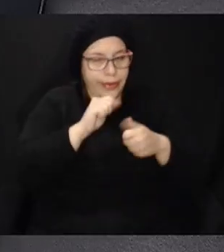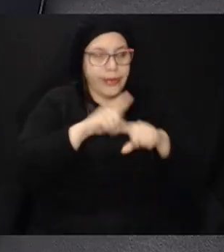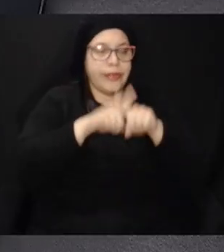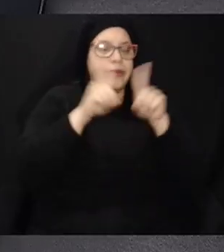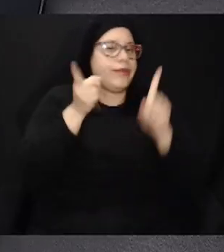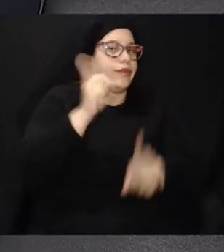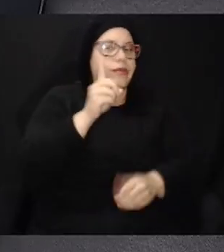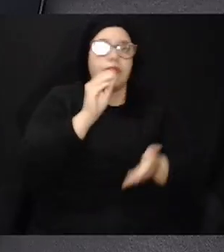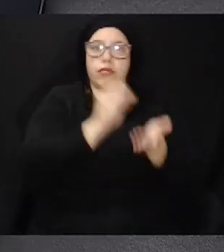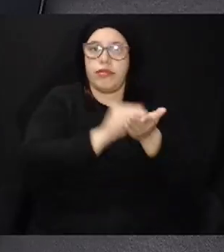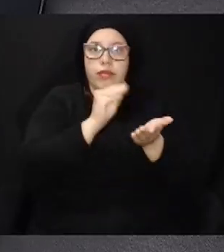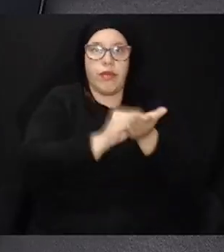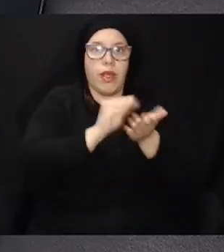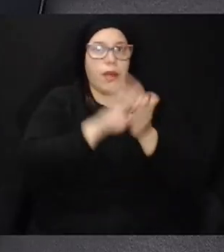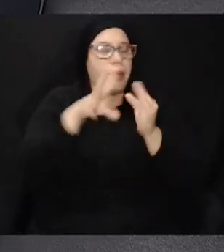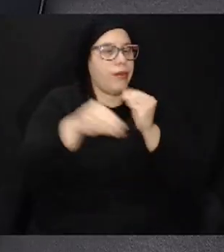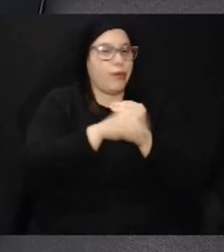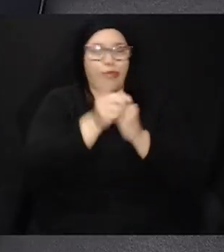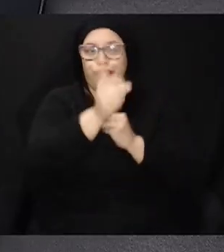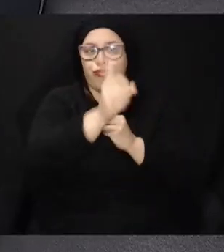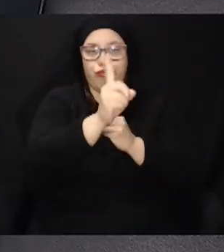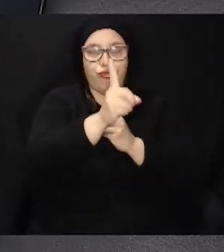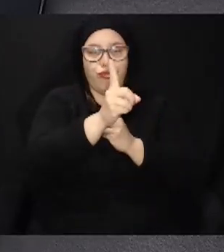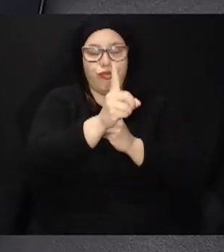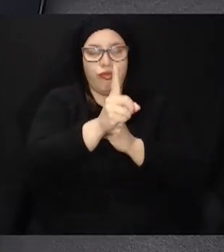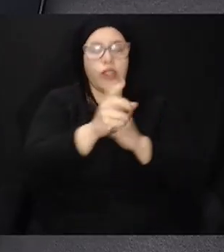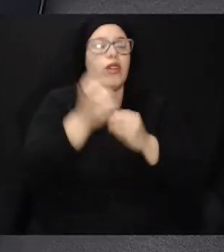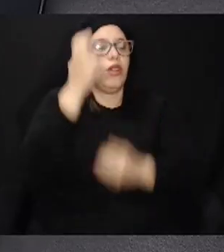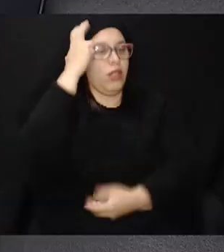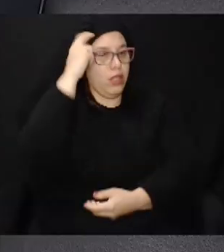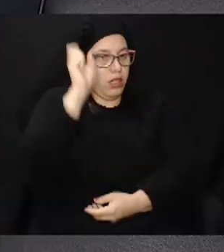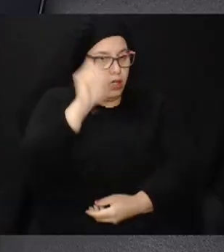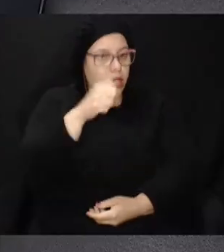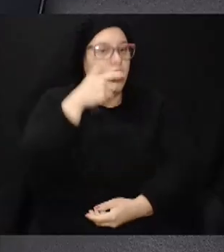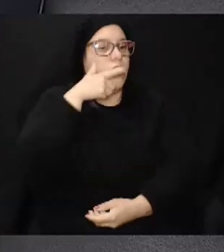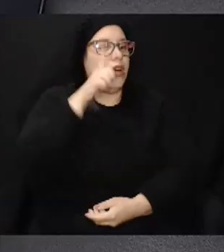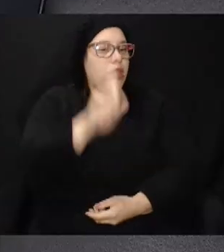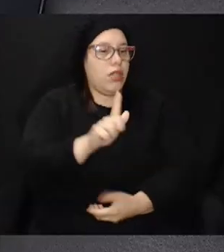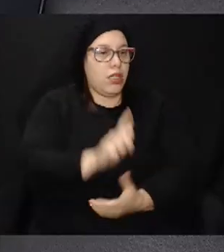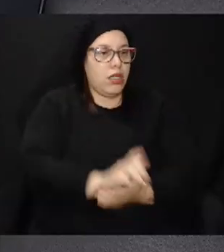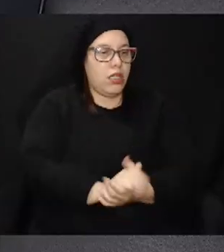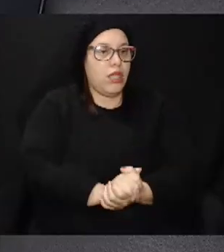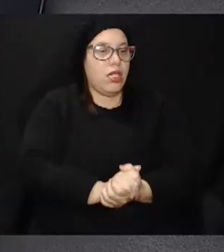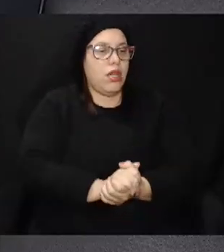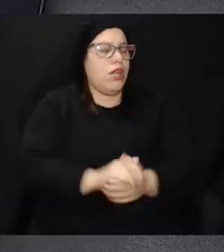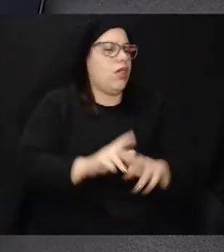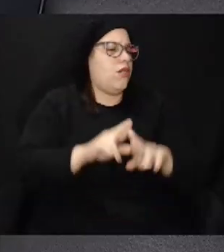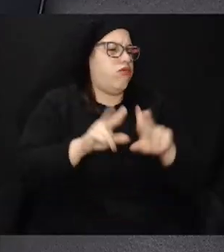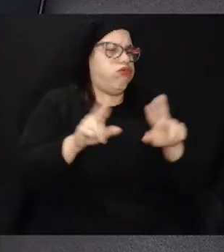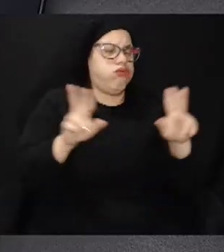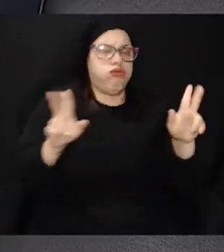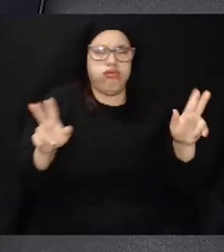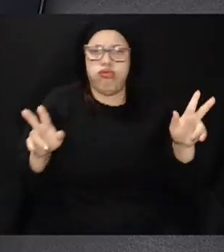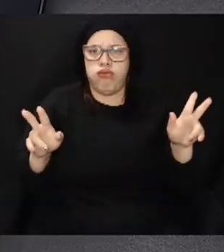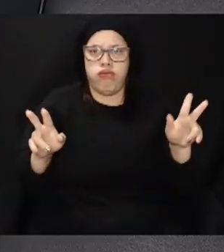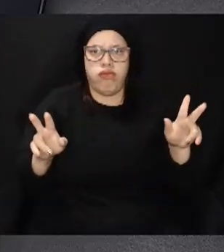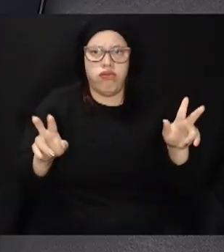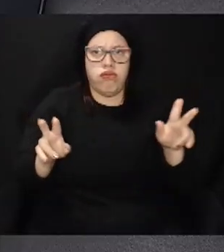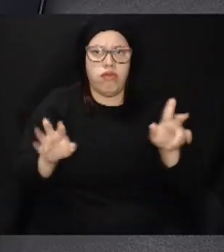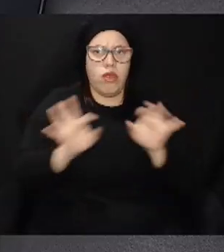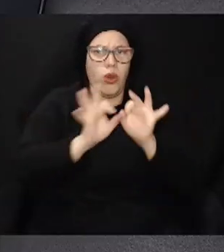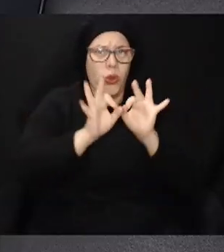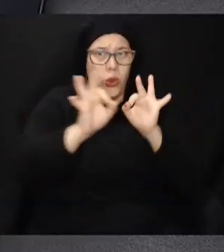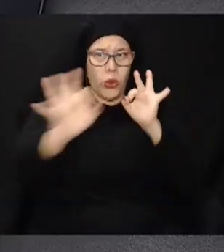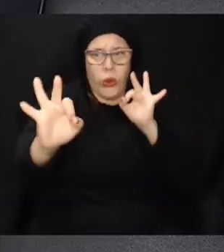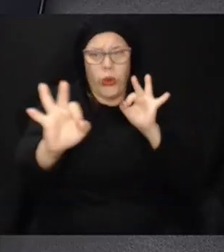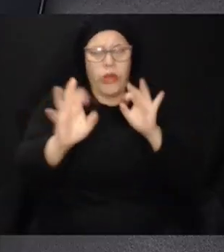de emenda parlamentar, mas através da cultura a gente tem conseguido levar nos rincões mais longínquos,